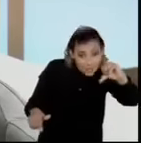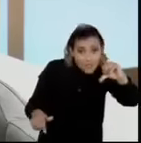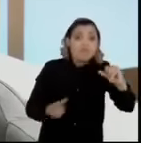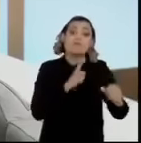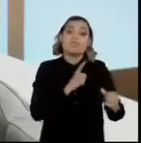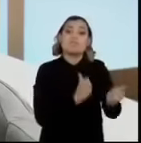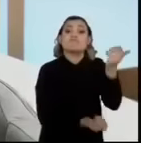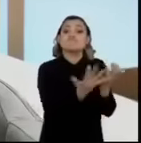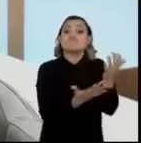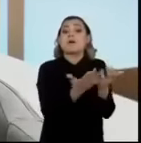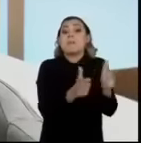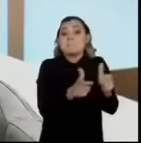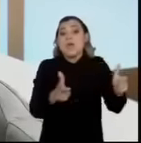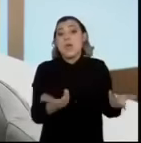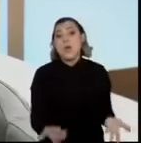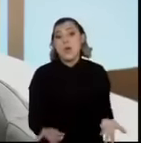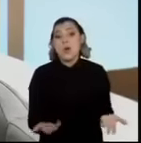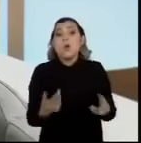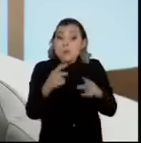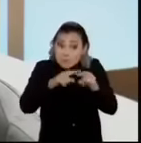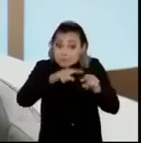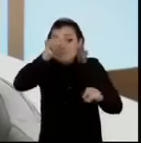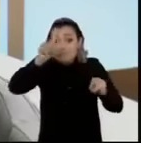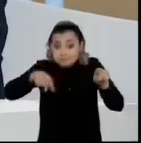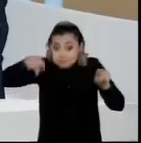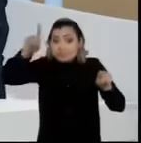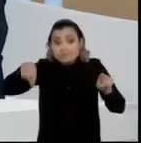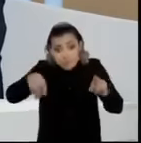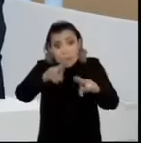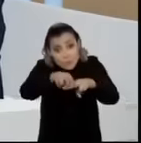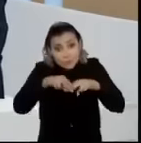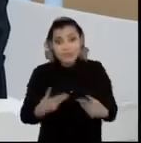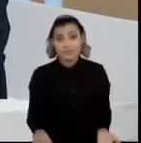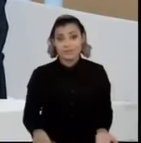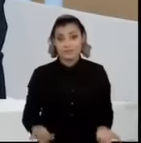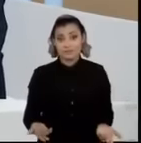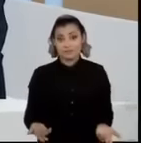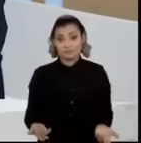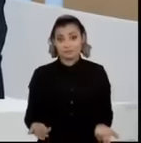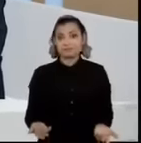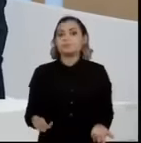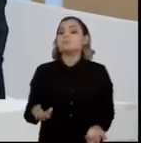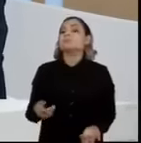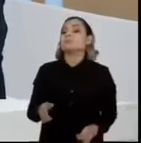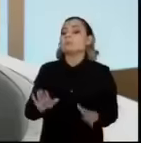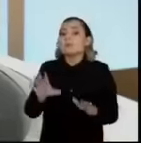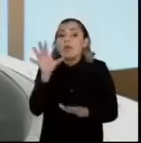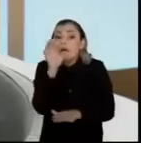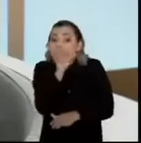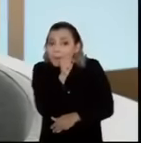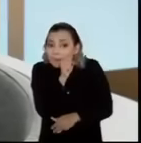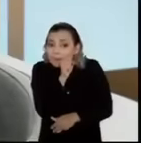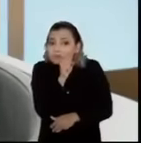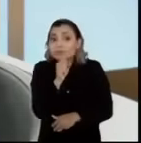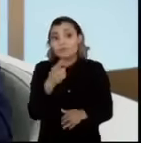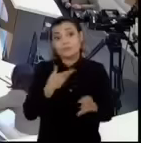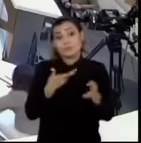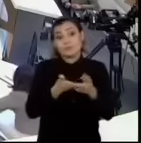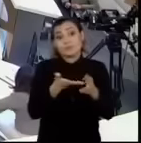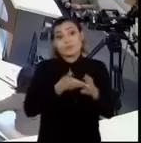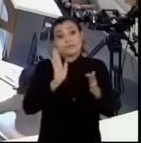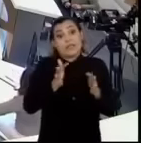mais queimadas. Isso são dois fatores somados, portanto, aumento do desmatamento. O nosso primeiro bloco